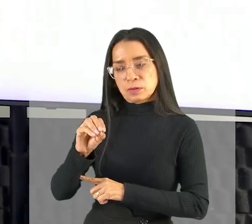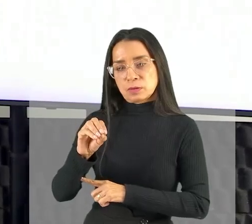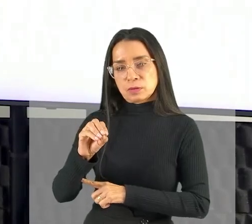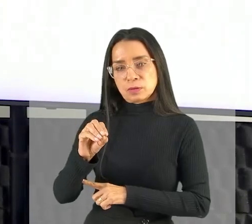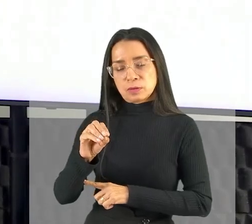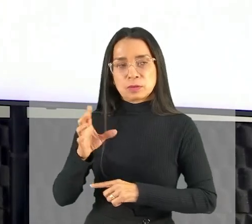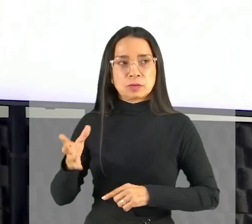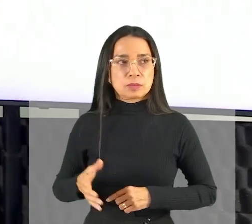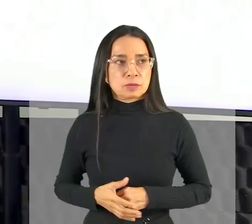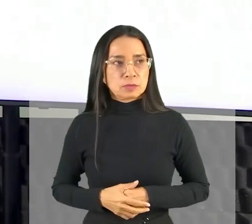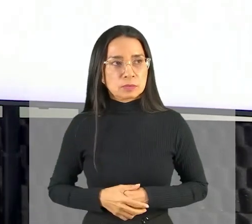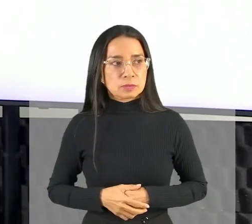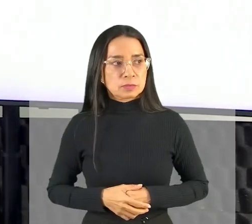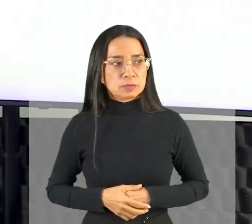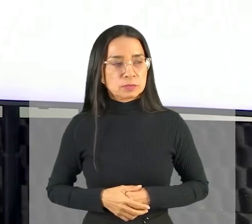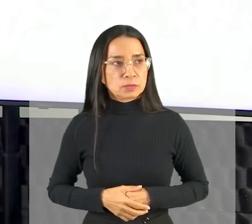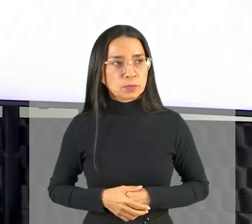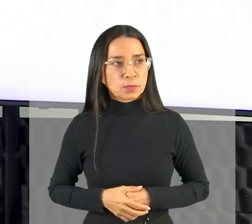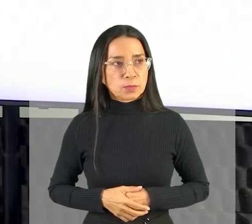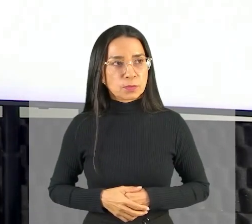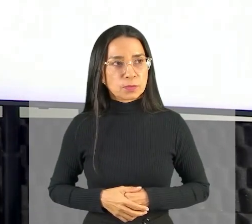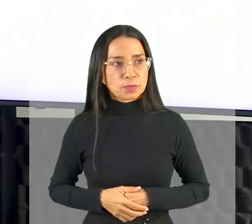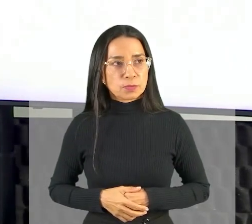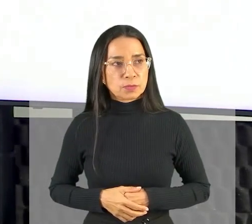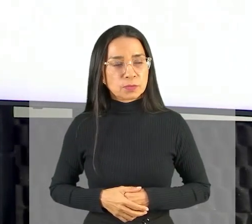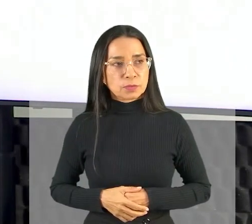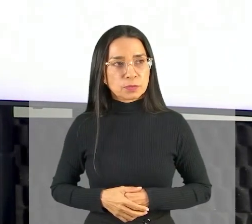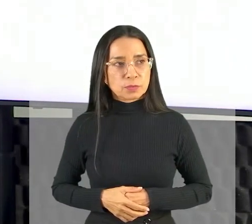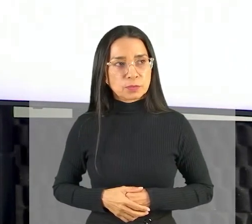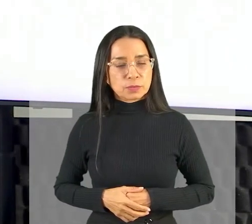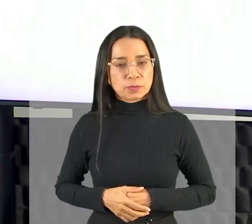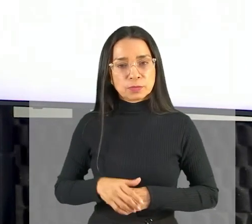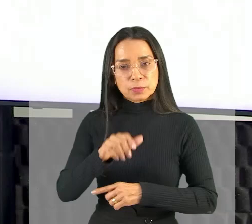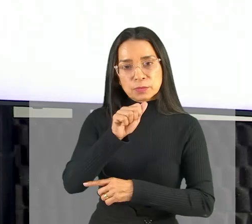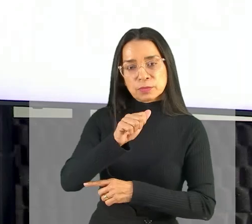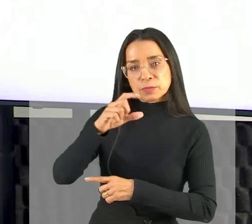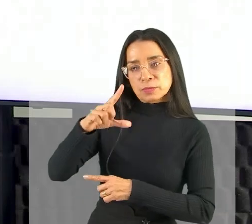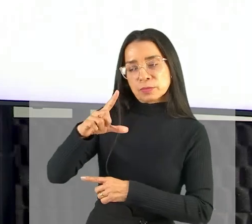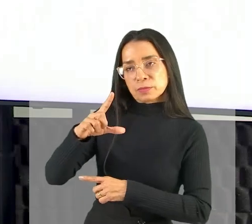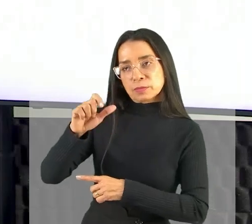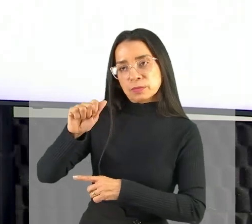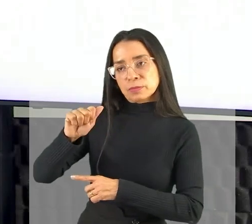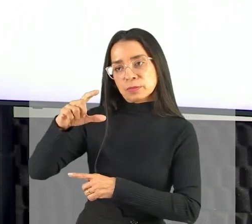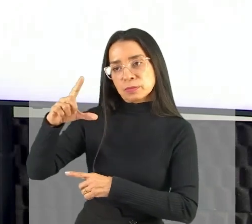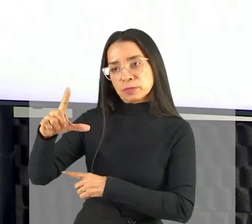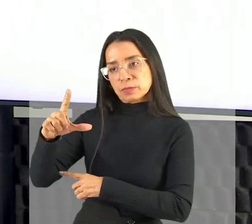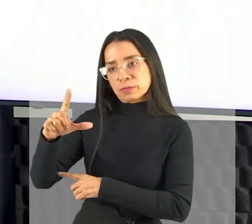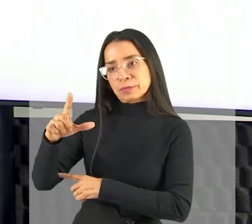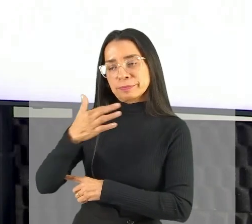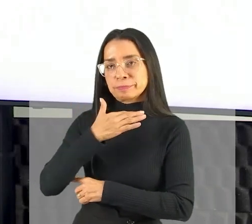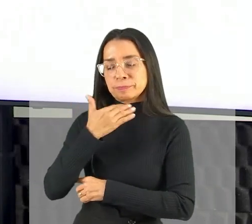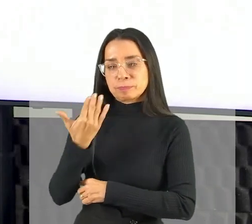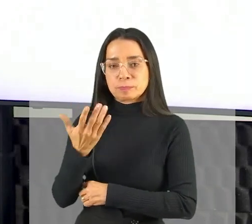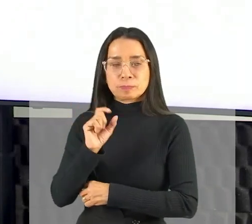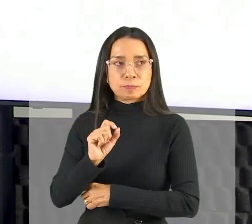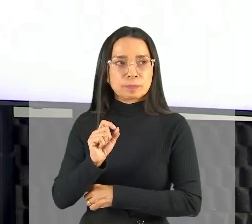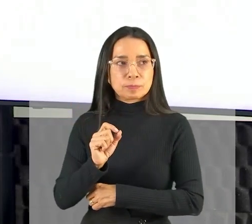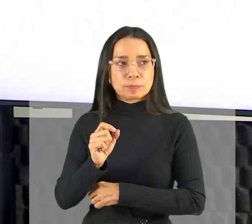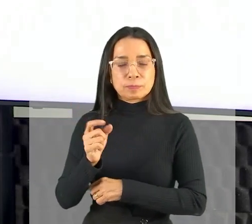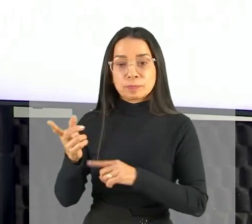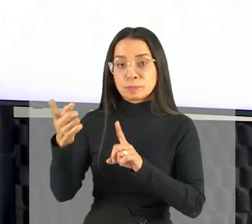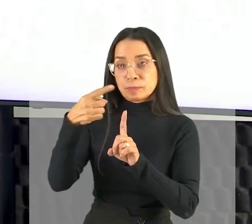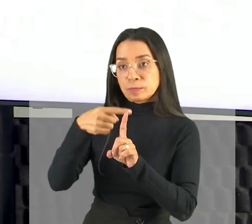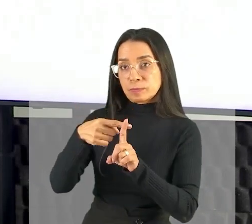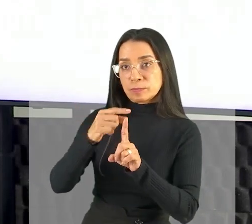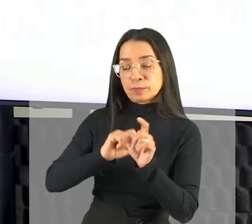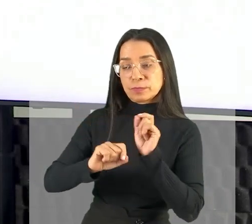sabe né Isso aqui é letal botar aqui a cruzinha aqui pronto